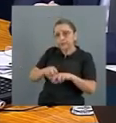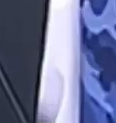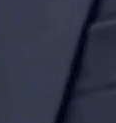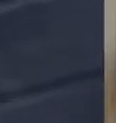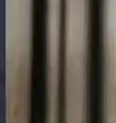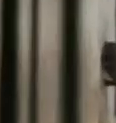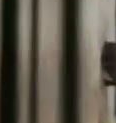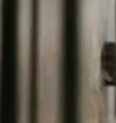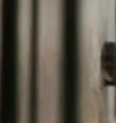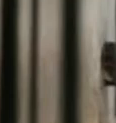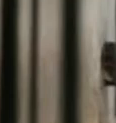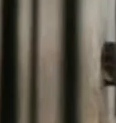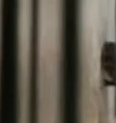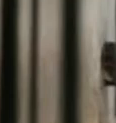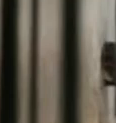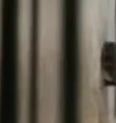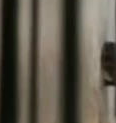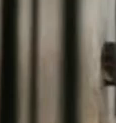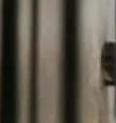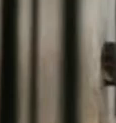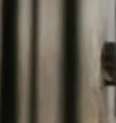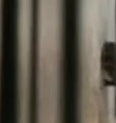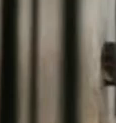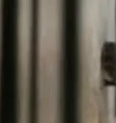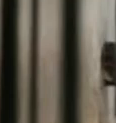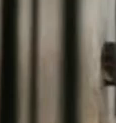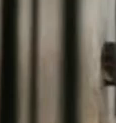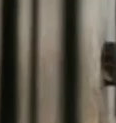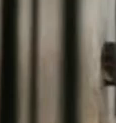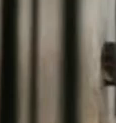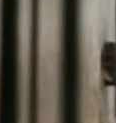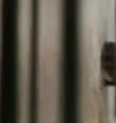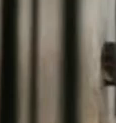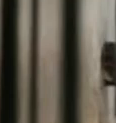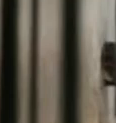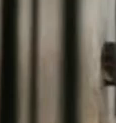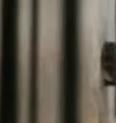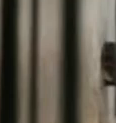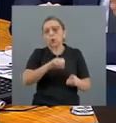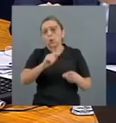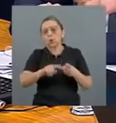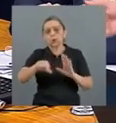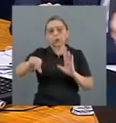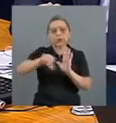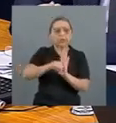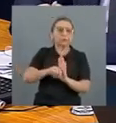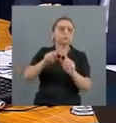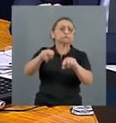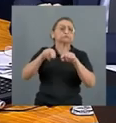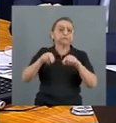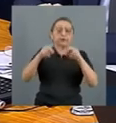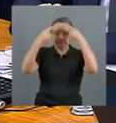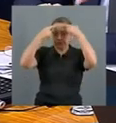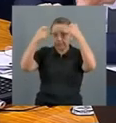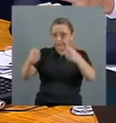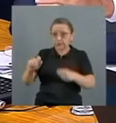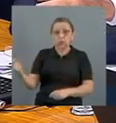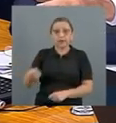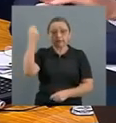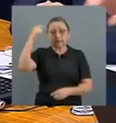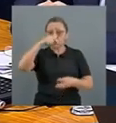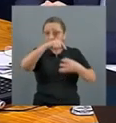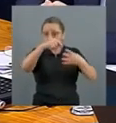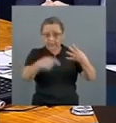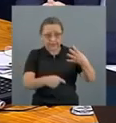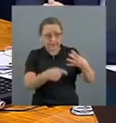Justiça pode determinar a fiscalização por meio de tornozeleira eletrônica. Livramento condicional, execução da pena nos regimes